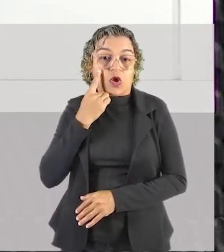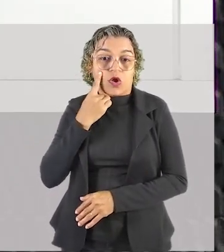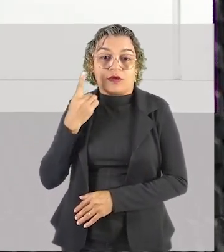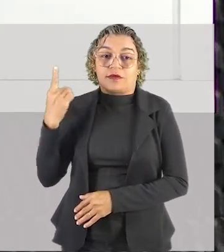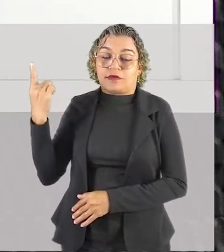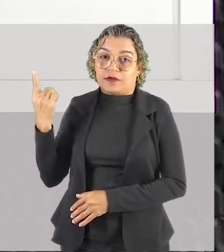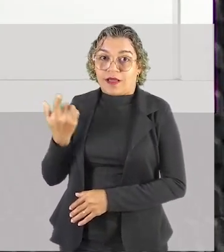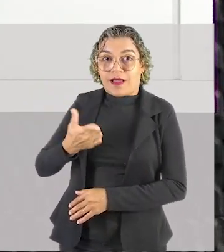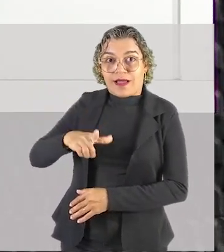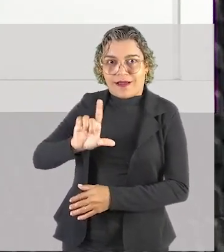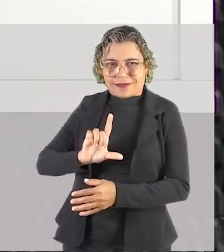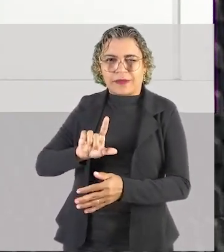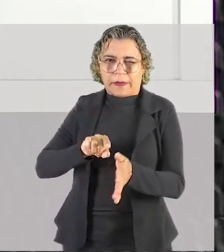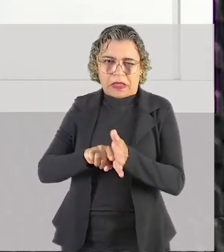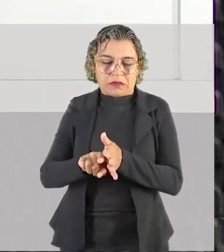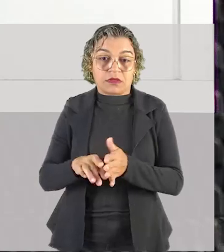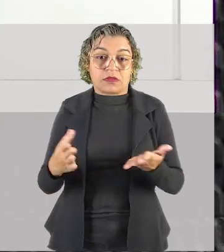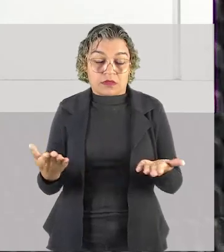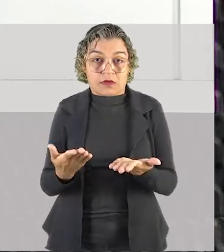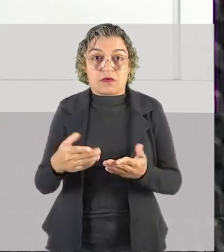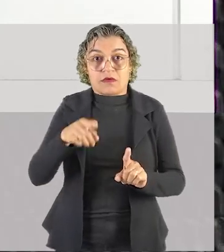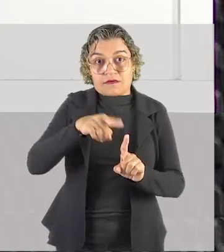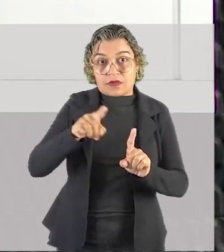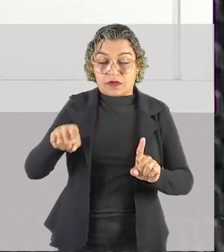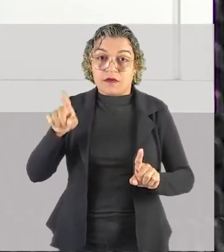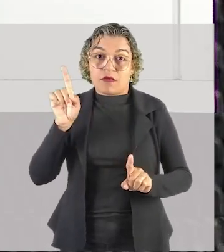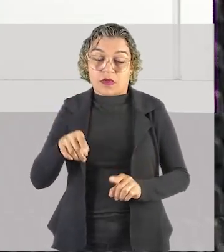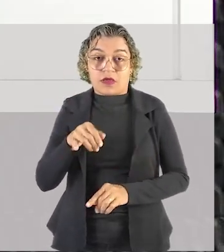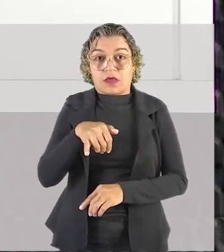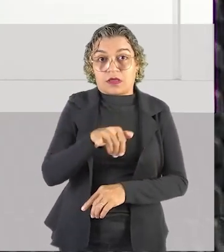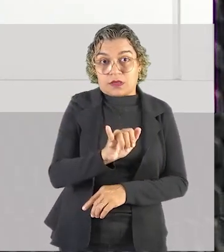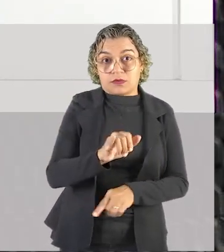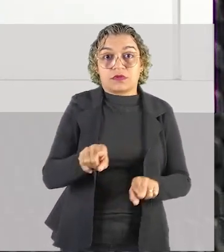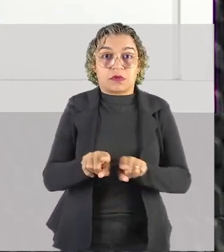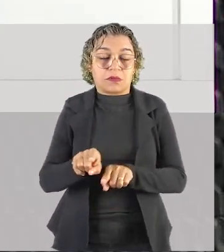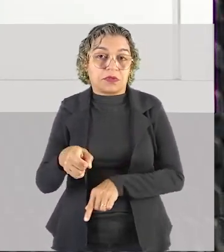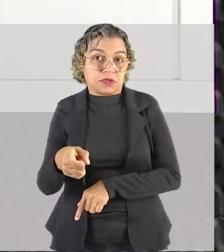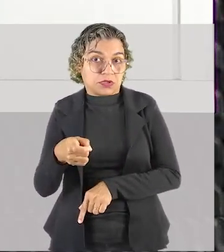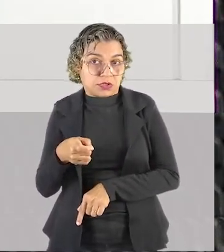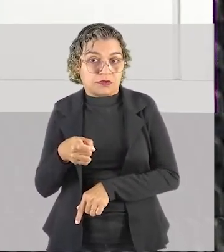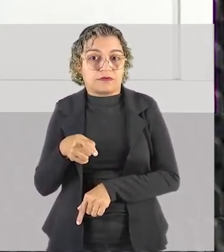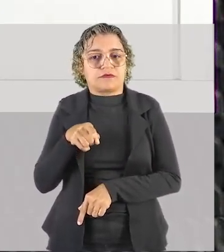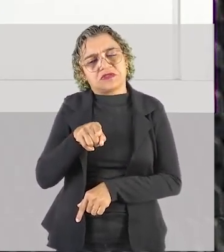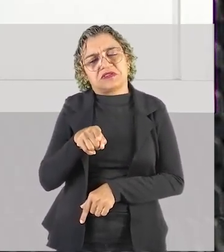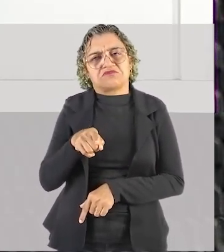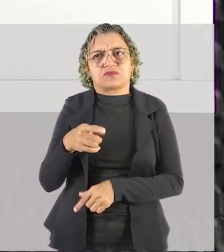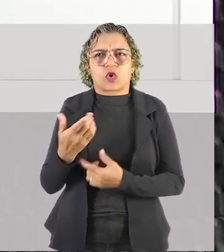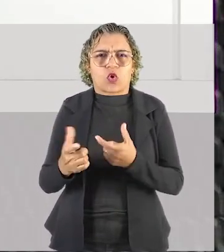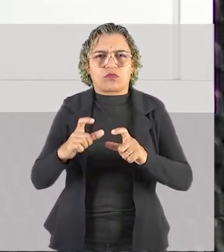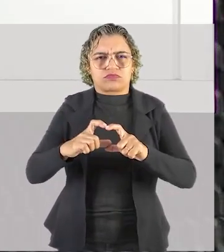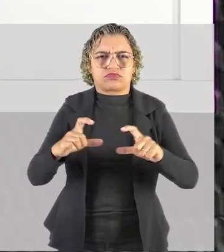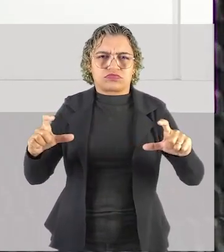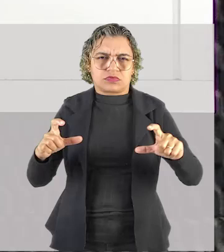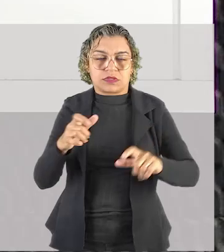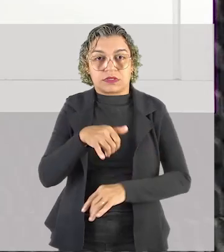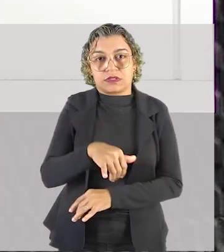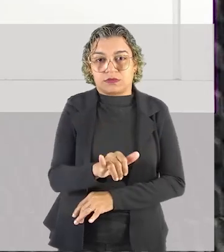fizemos aqui nessa questão. Agora, nossas variáveis é y e x. Então, você vai... Como é que fica a expressão?